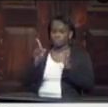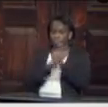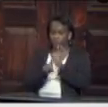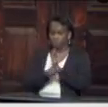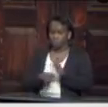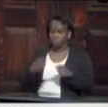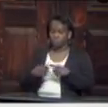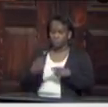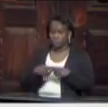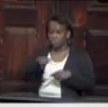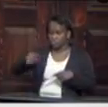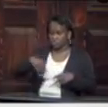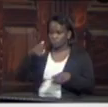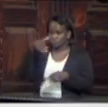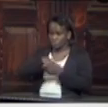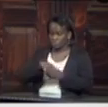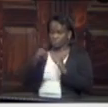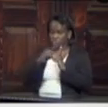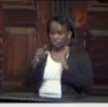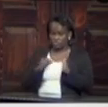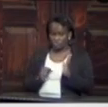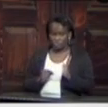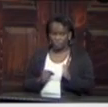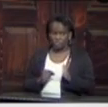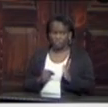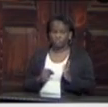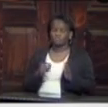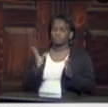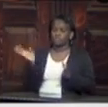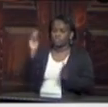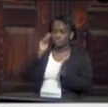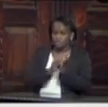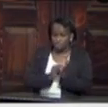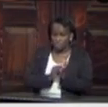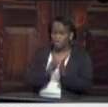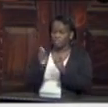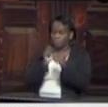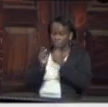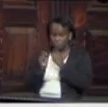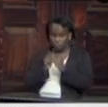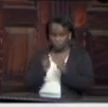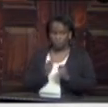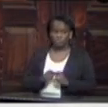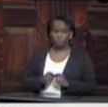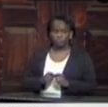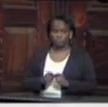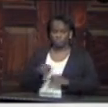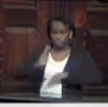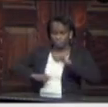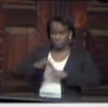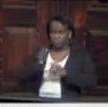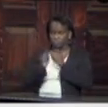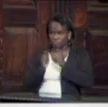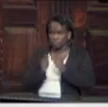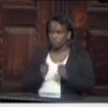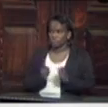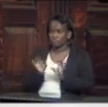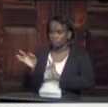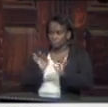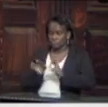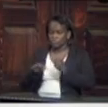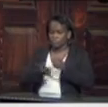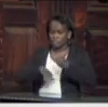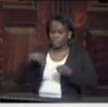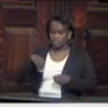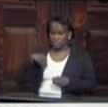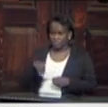porque estamos votando o destaque para a inclusão dos jornalistas no projeto de piso